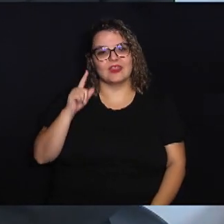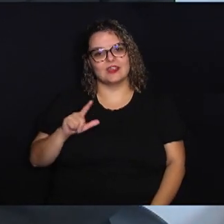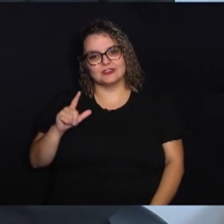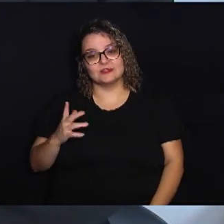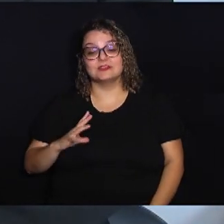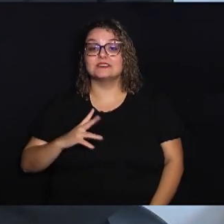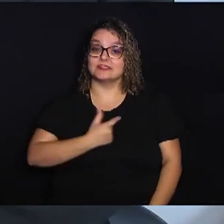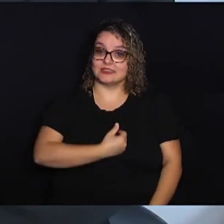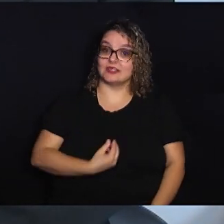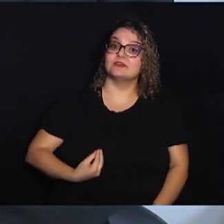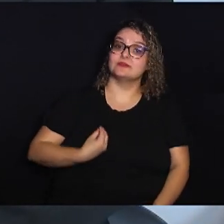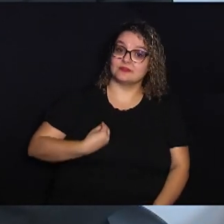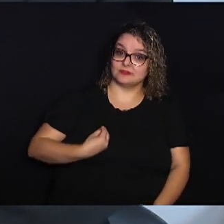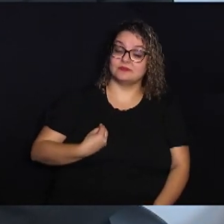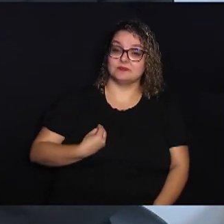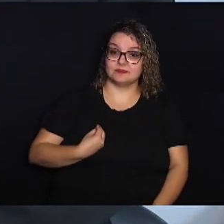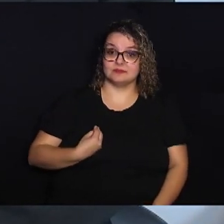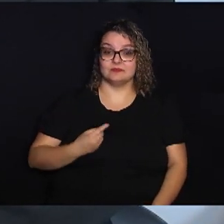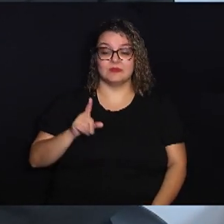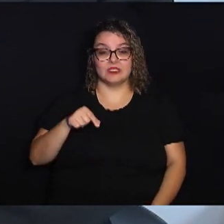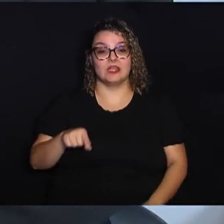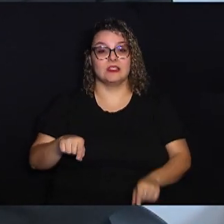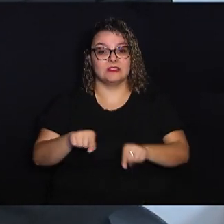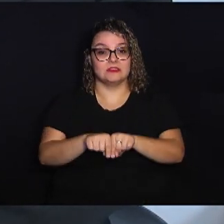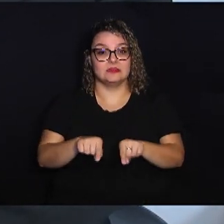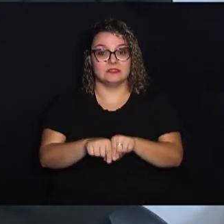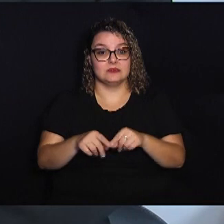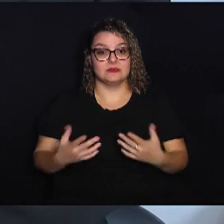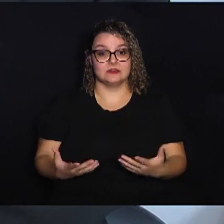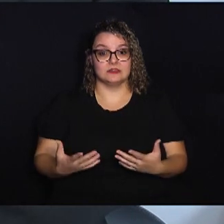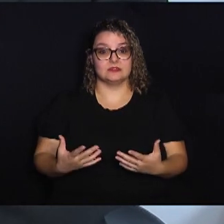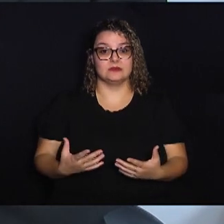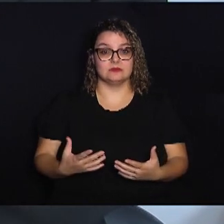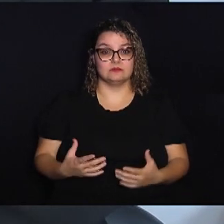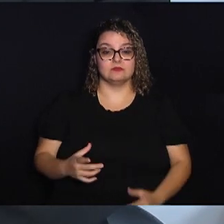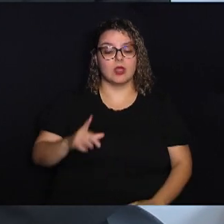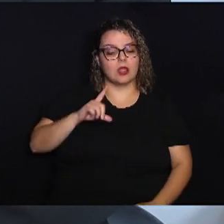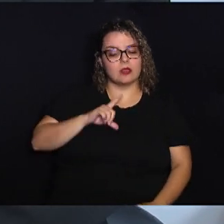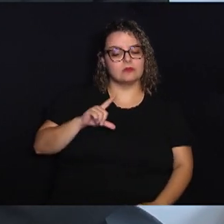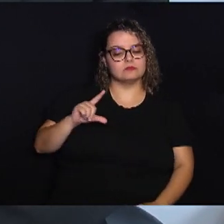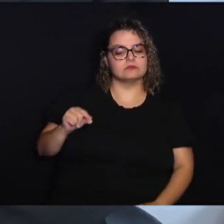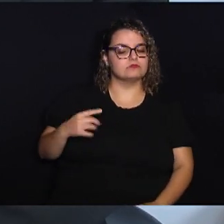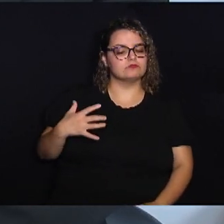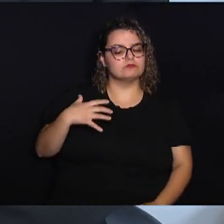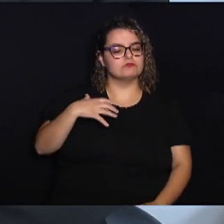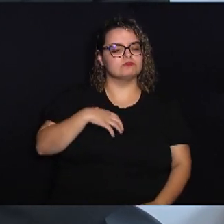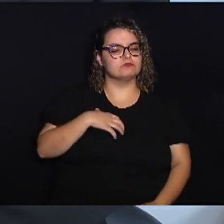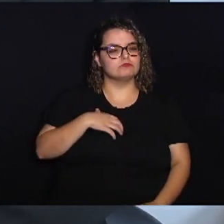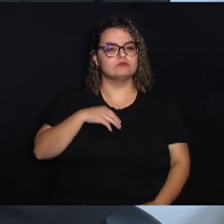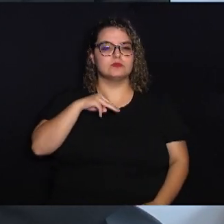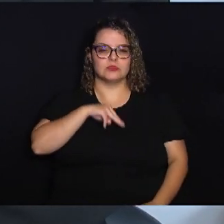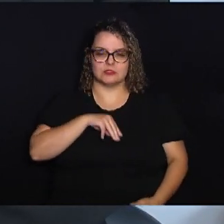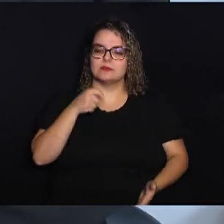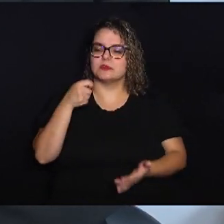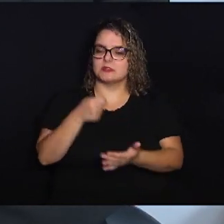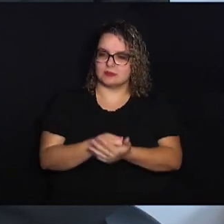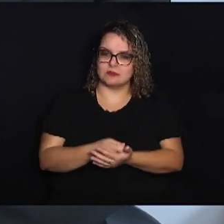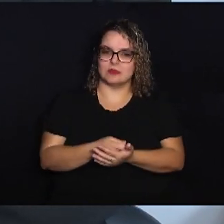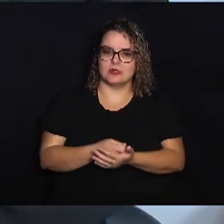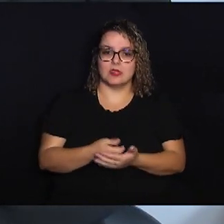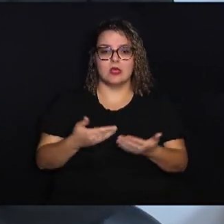salva vidas. E é aquela questão, assim, de você sair daqui com a sensação de dever cumprido.